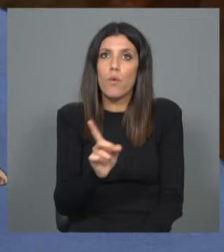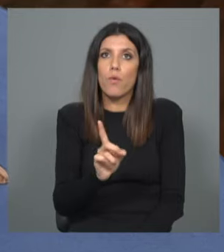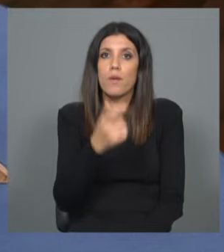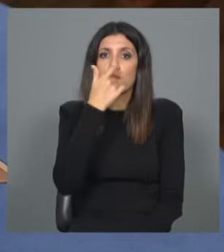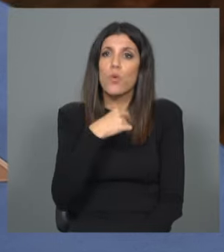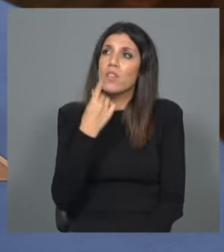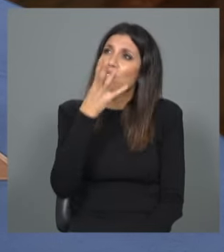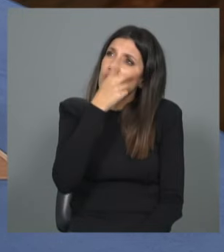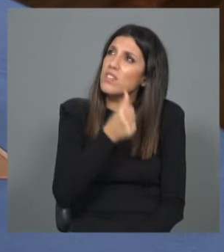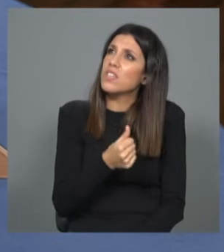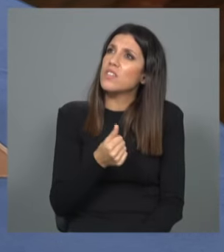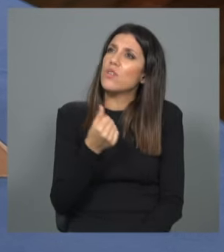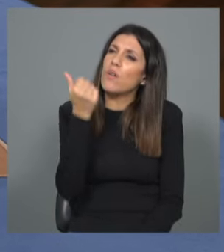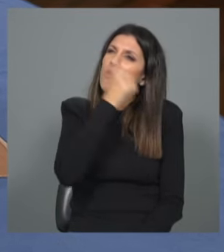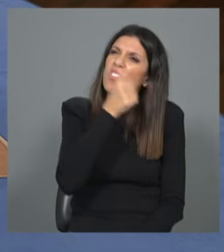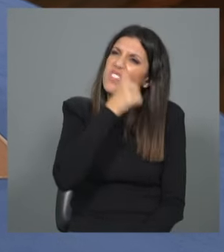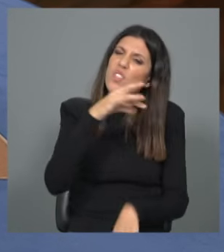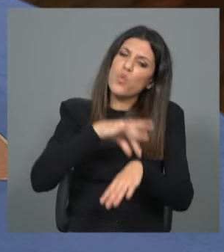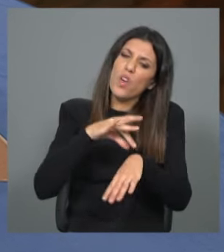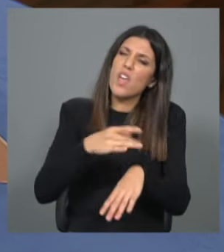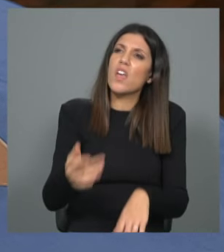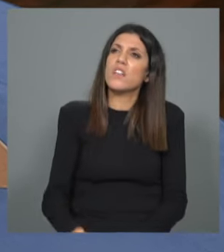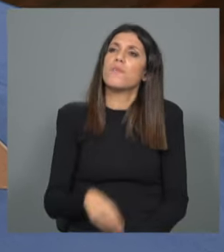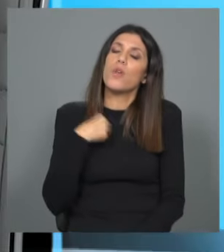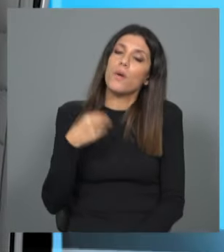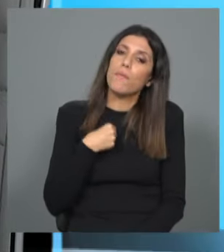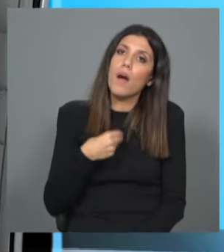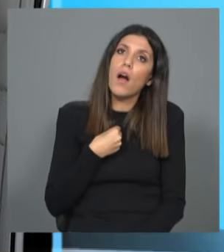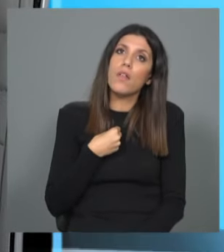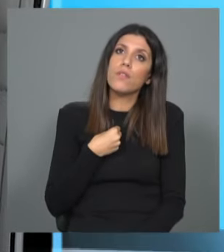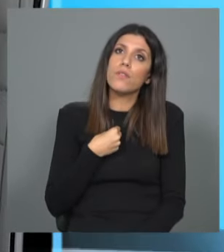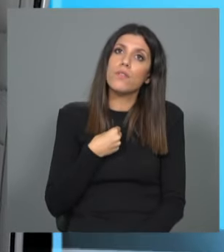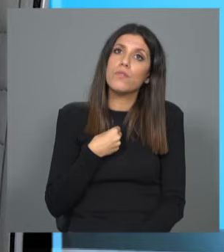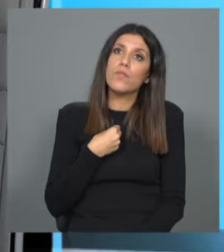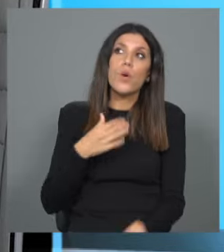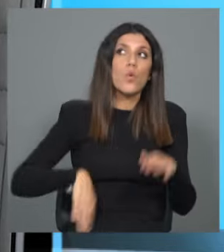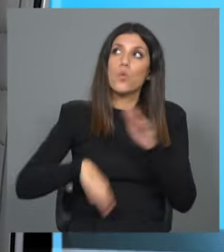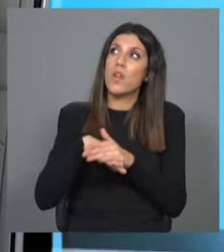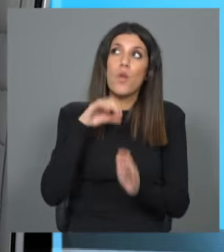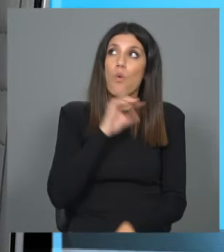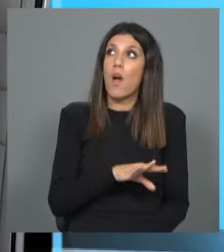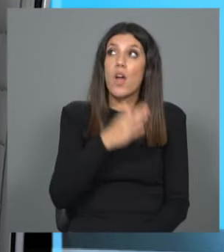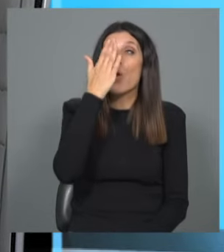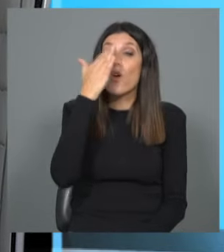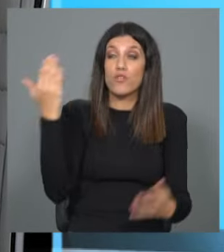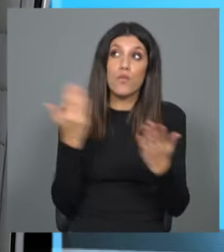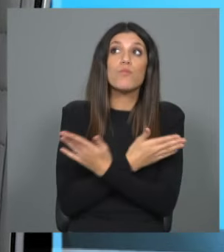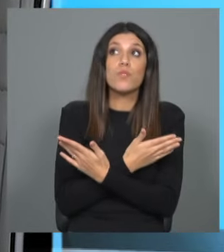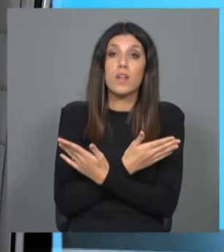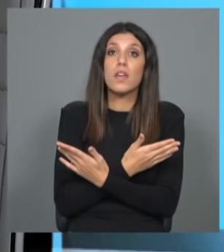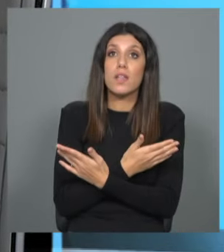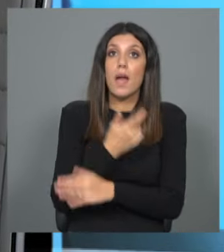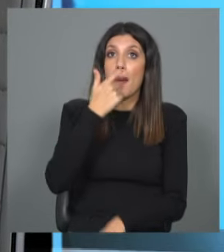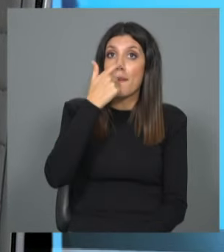triste, eu estou muito aborrecido com isto, eu estou muito preocupado, eu acho que não me vou curar, eu acho que vou morrer, esta pessoa